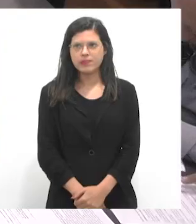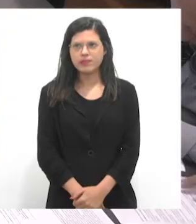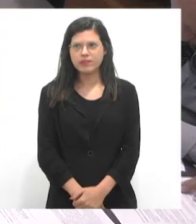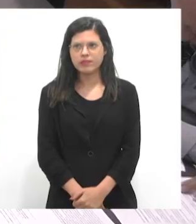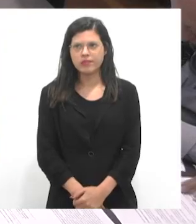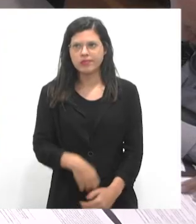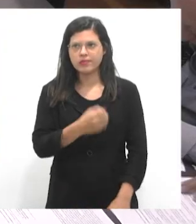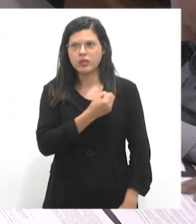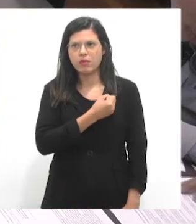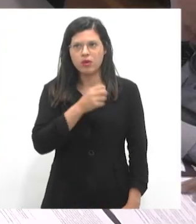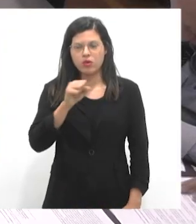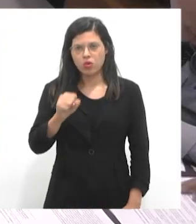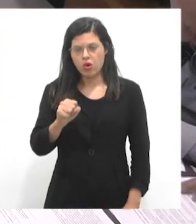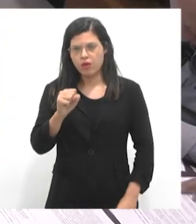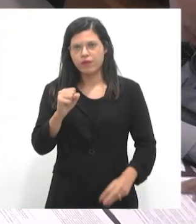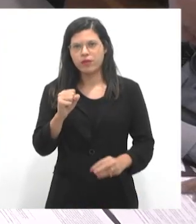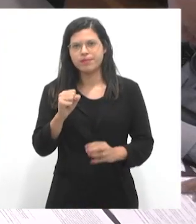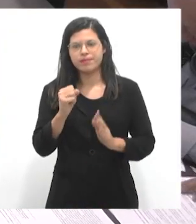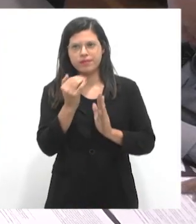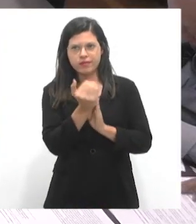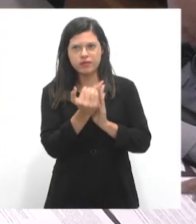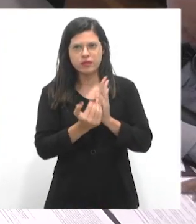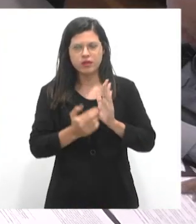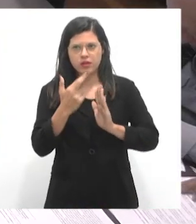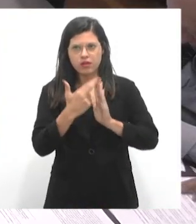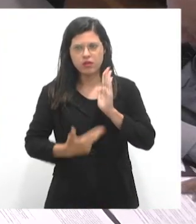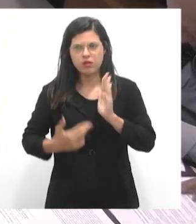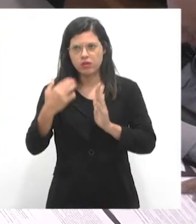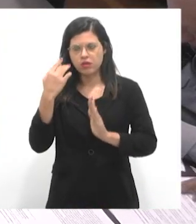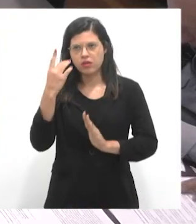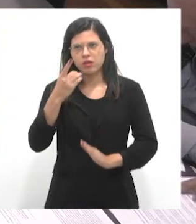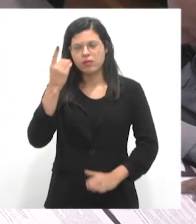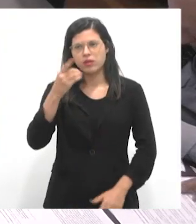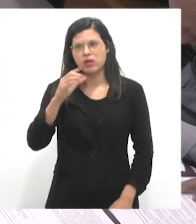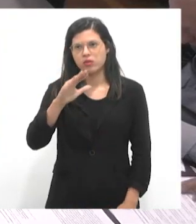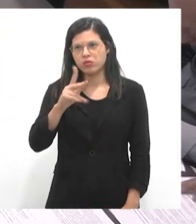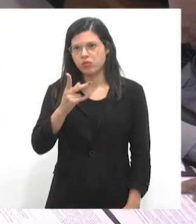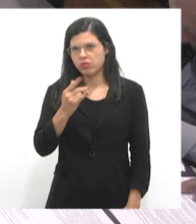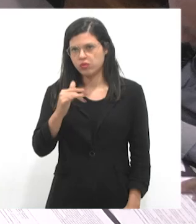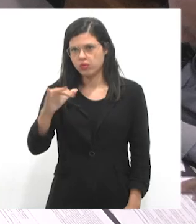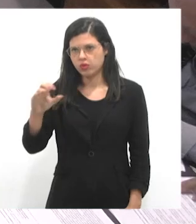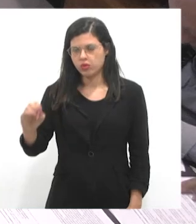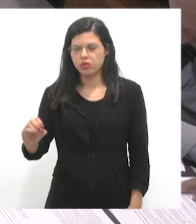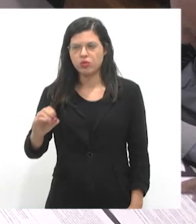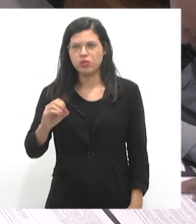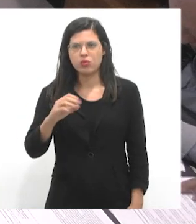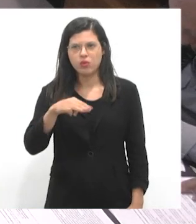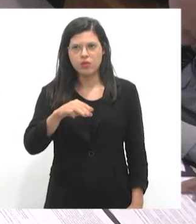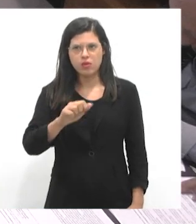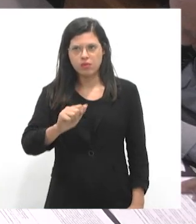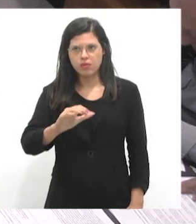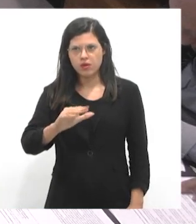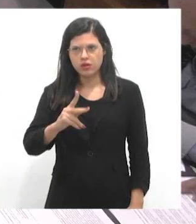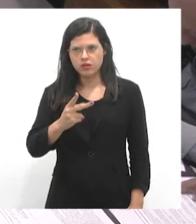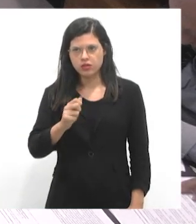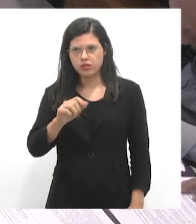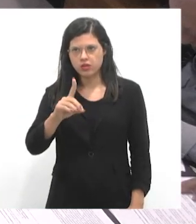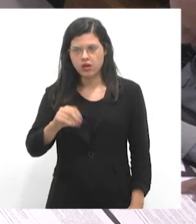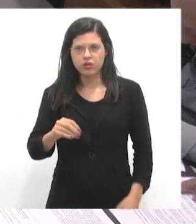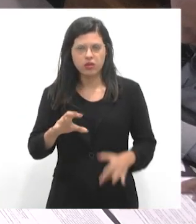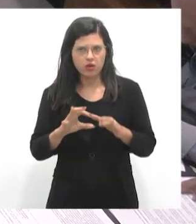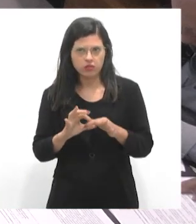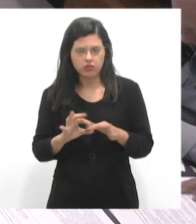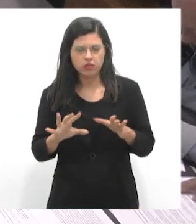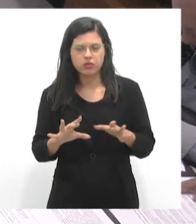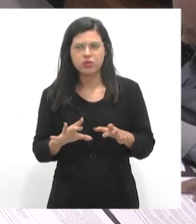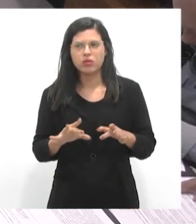Item 9 da pauta, sobre relatoria do deputado Chico Machado. Ele autorizou, também